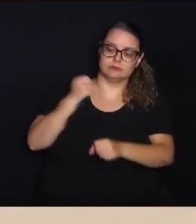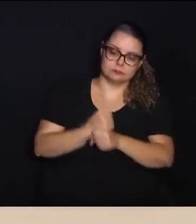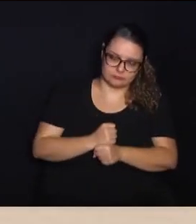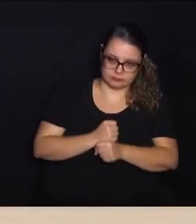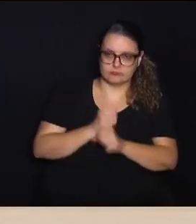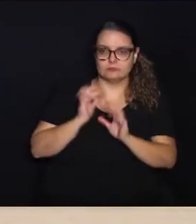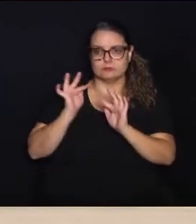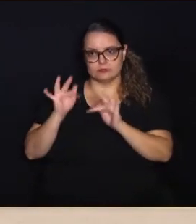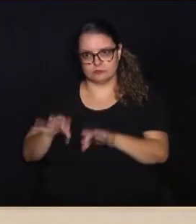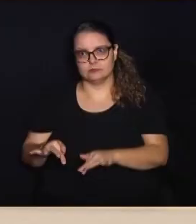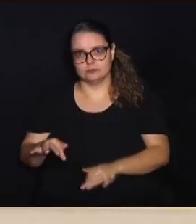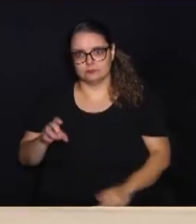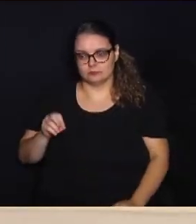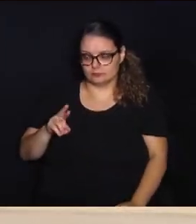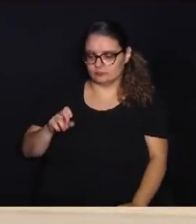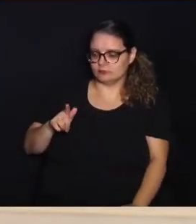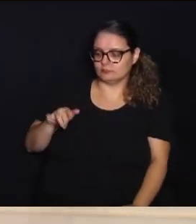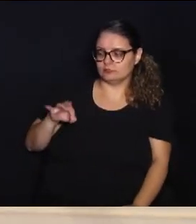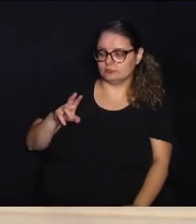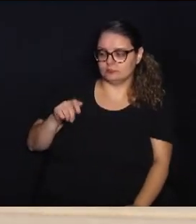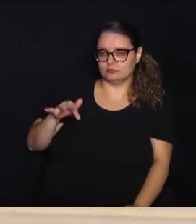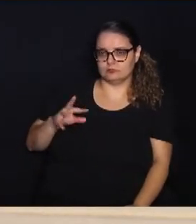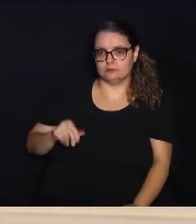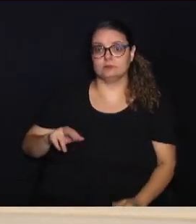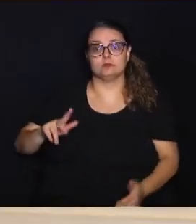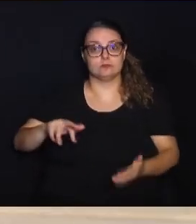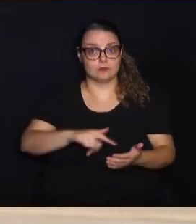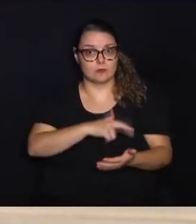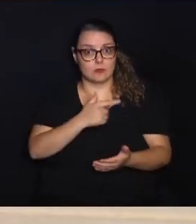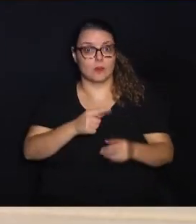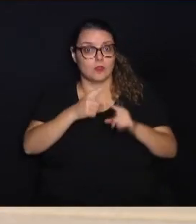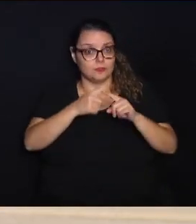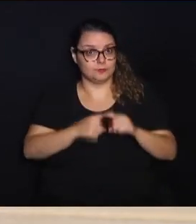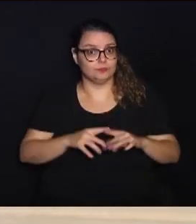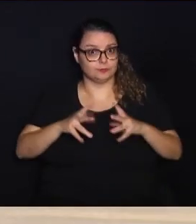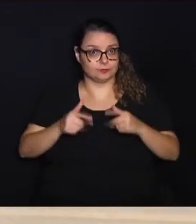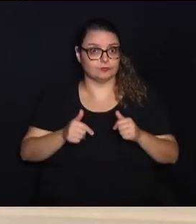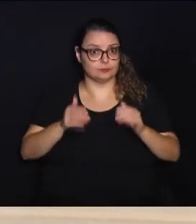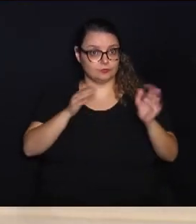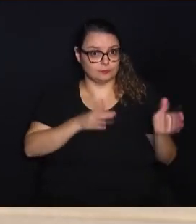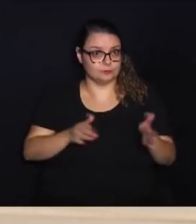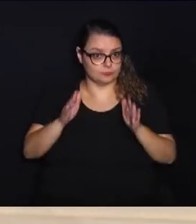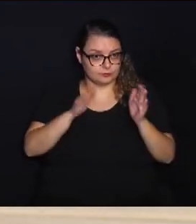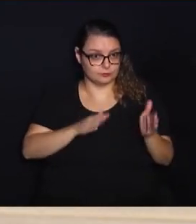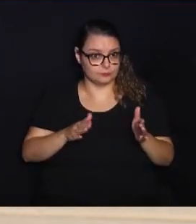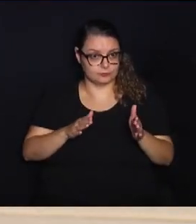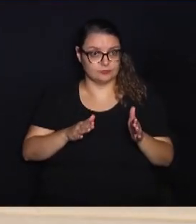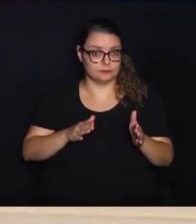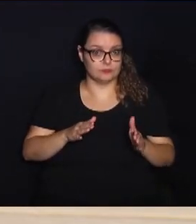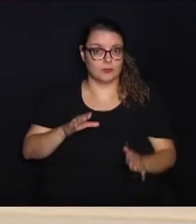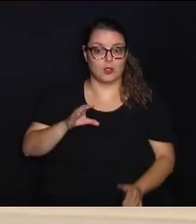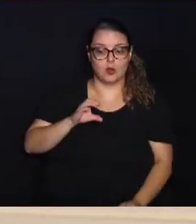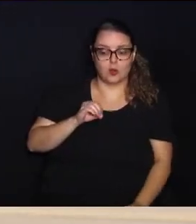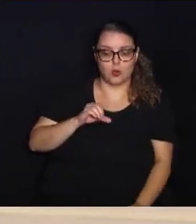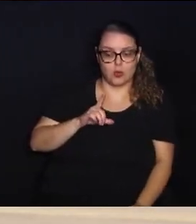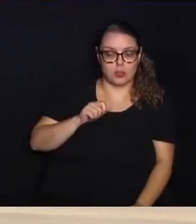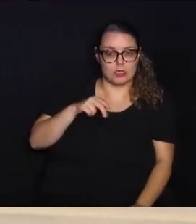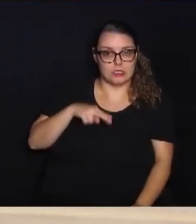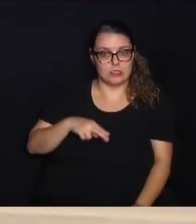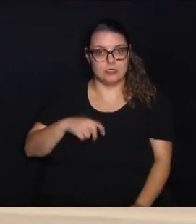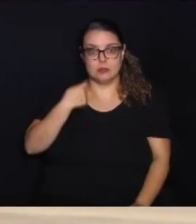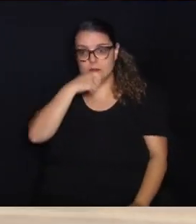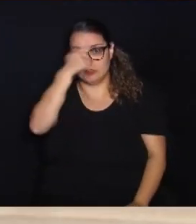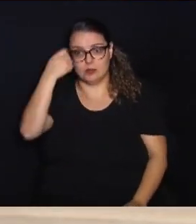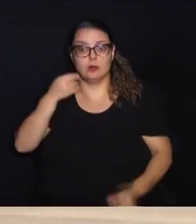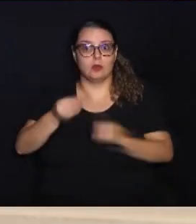isso? Sim, existe toda uma produção dentro da nossa modalidade. É uma modalidade que valoriza a beleza, né?